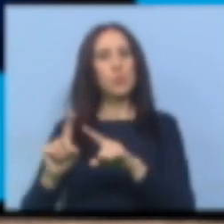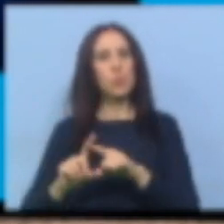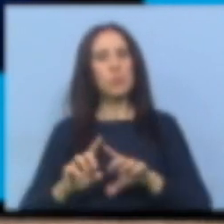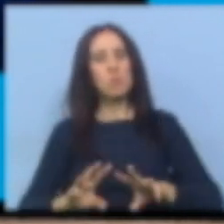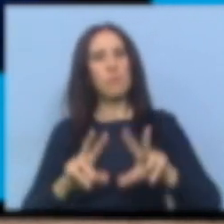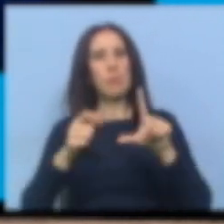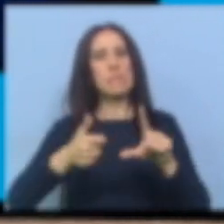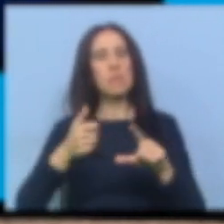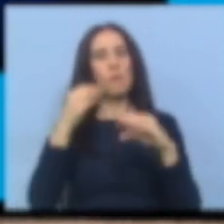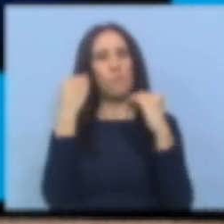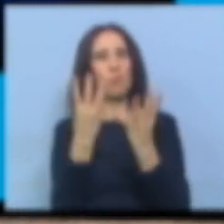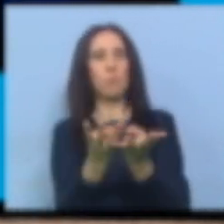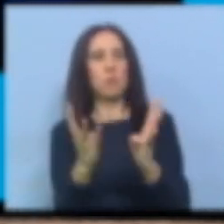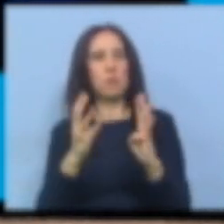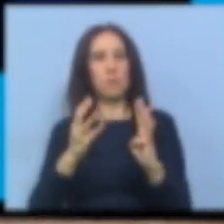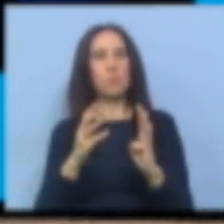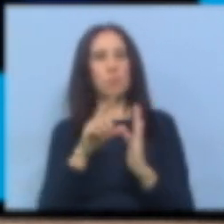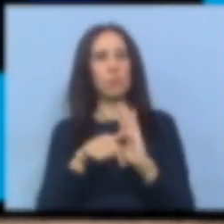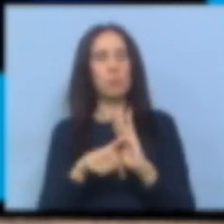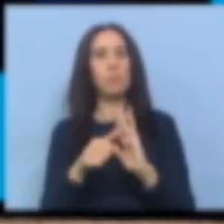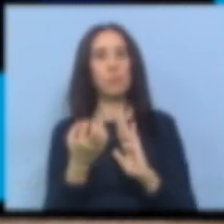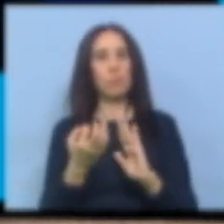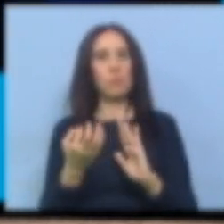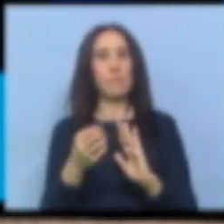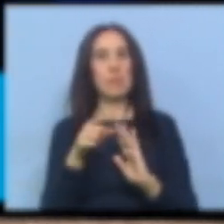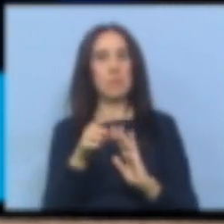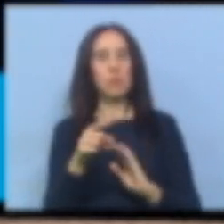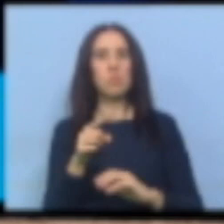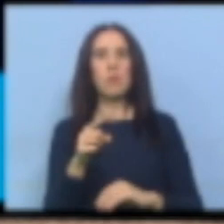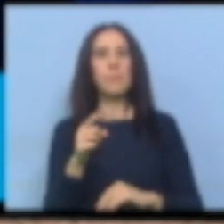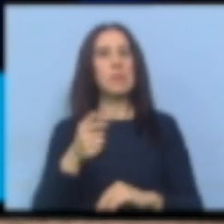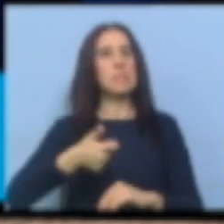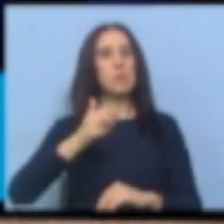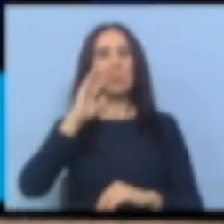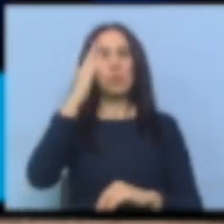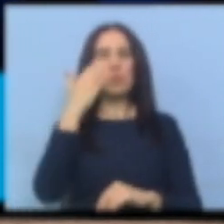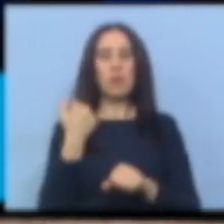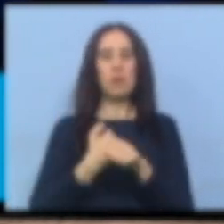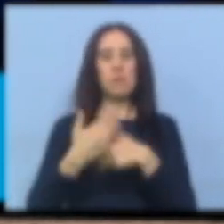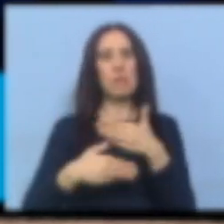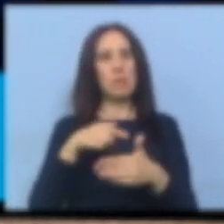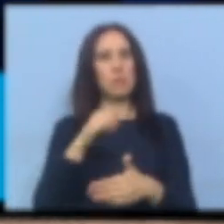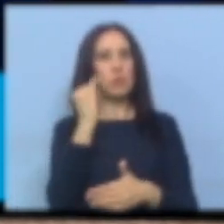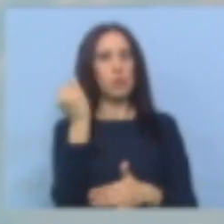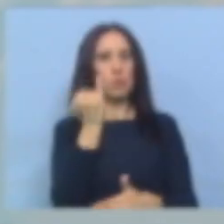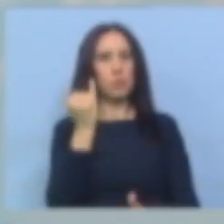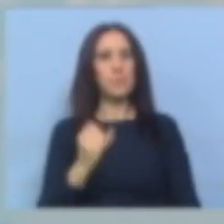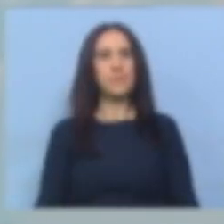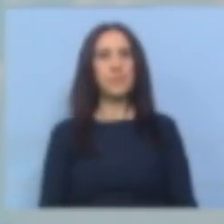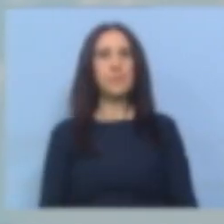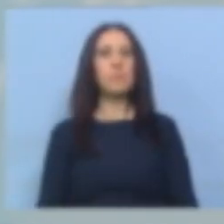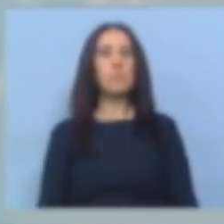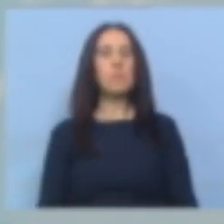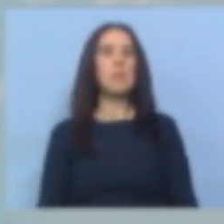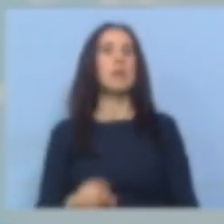sobretudo projetos formativos, já que, para já, isso é o centro da atividade deste Instituto. Este Instituto,